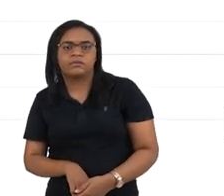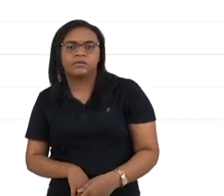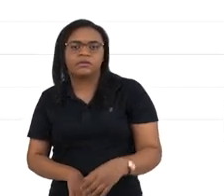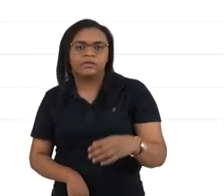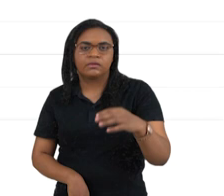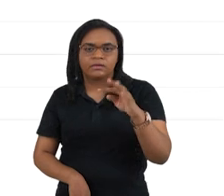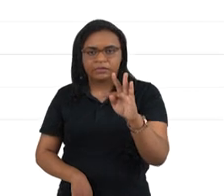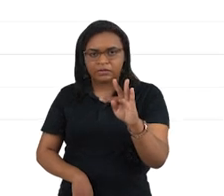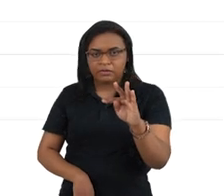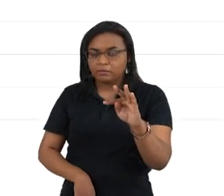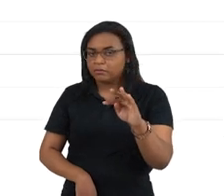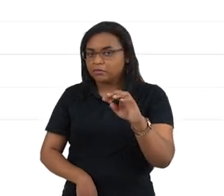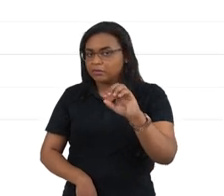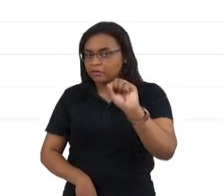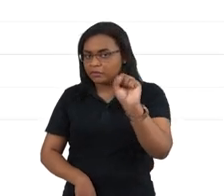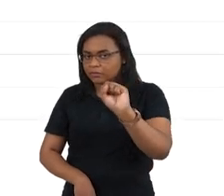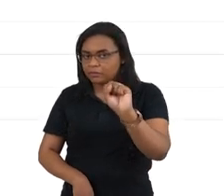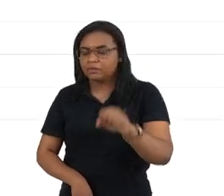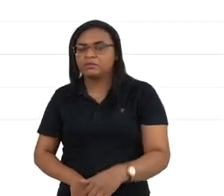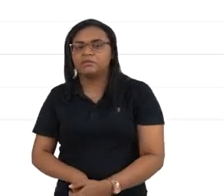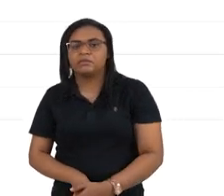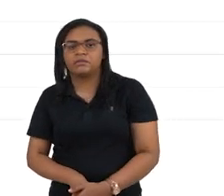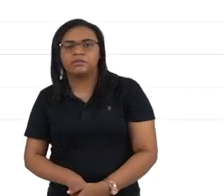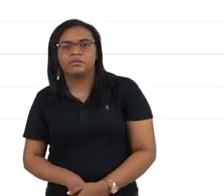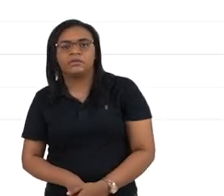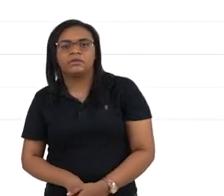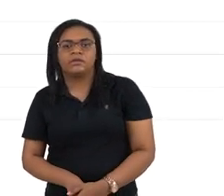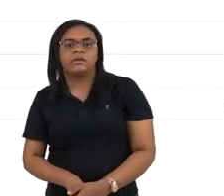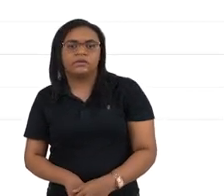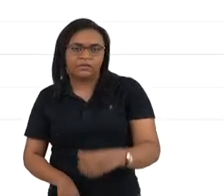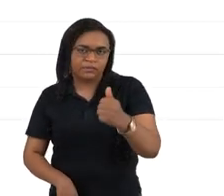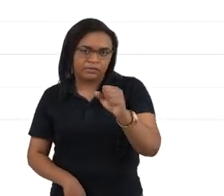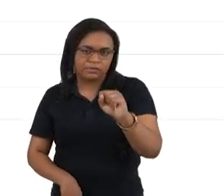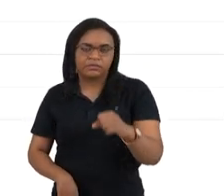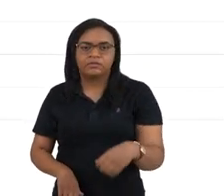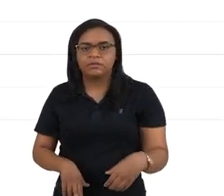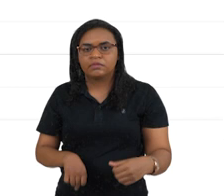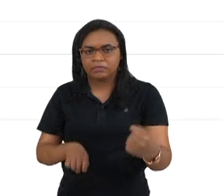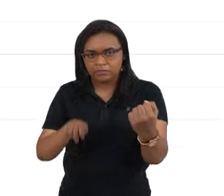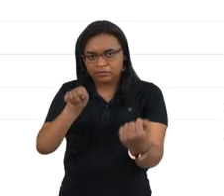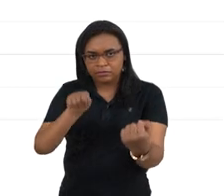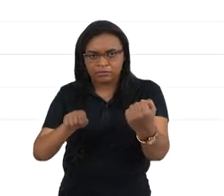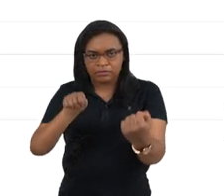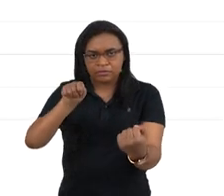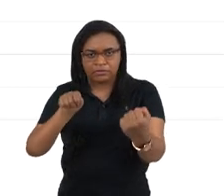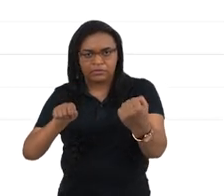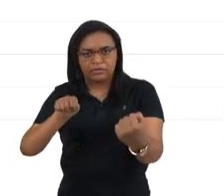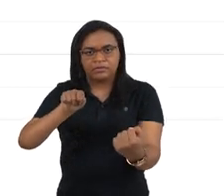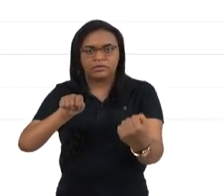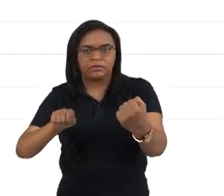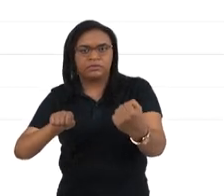em segundos. Se a em 18 segundos registrados com uma velocidade, então nós temos aqui